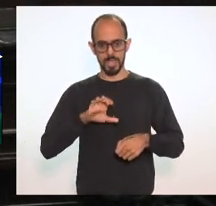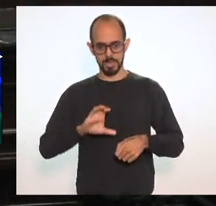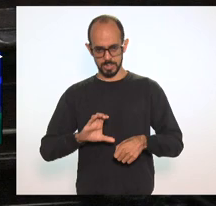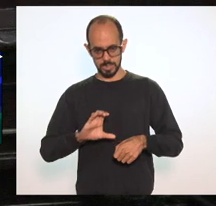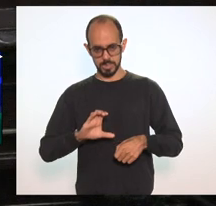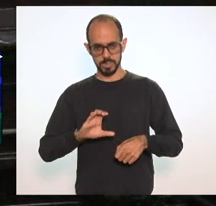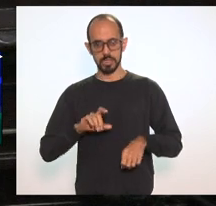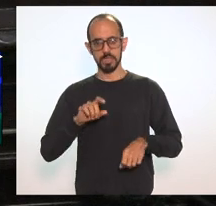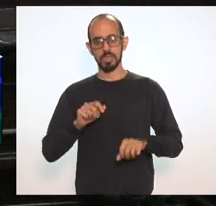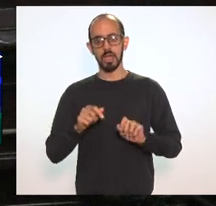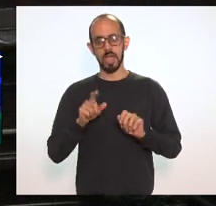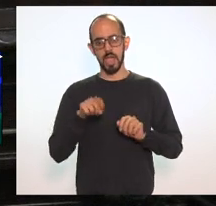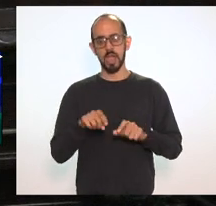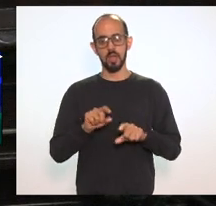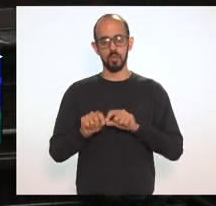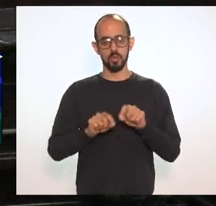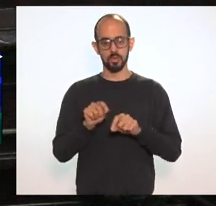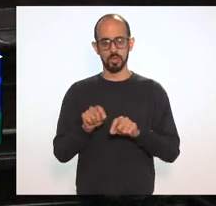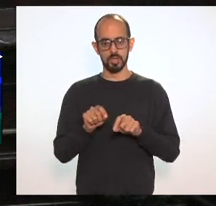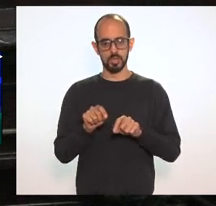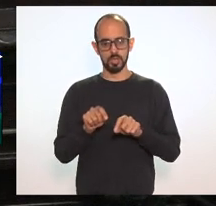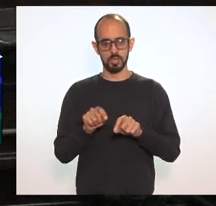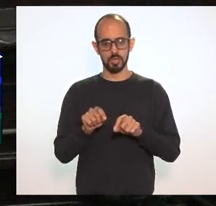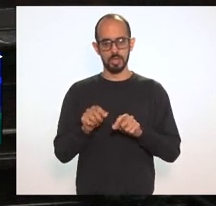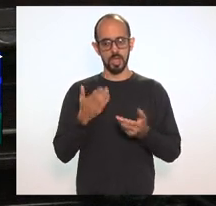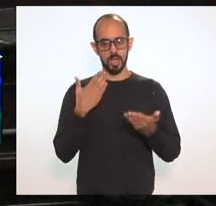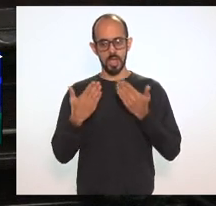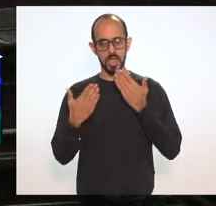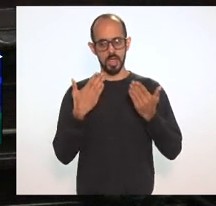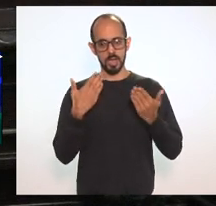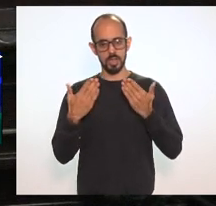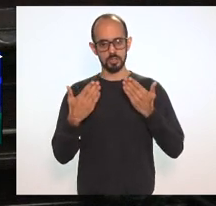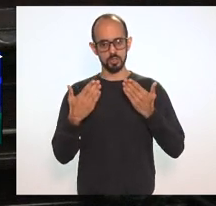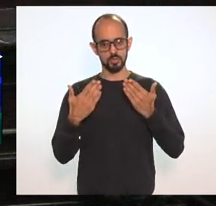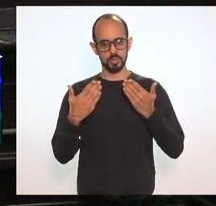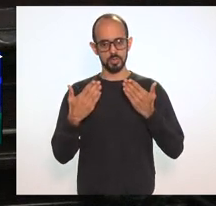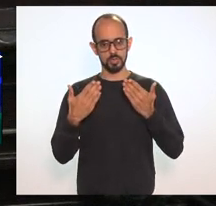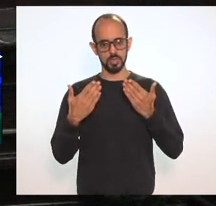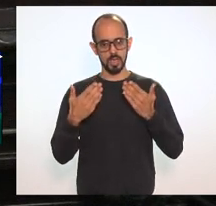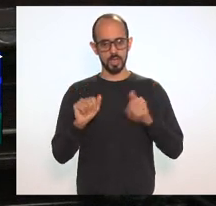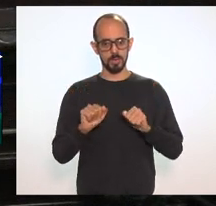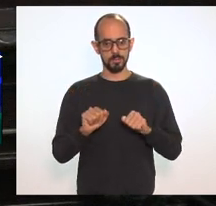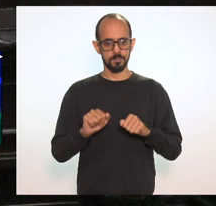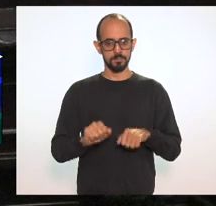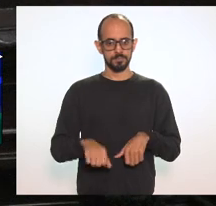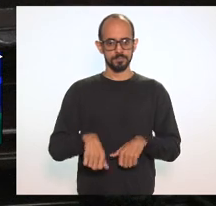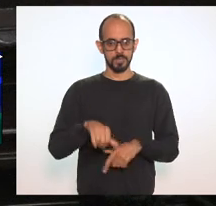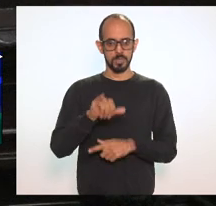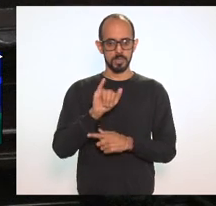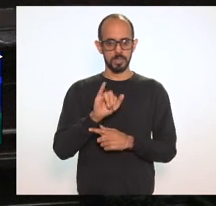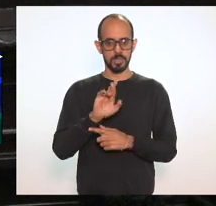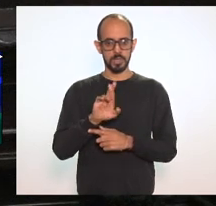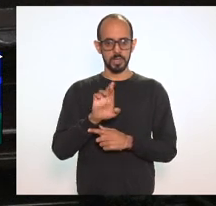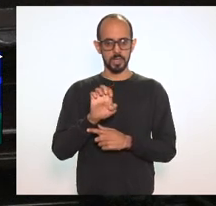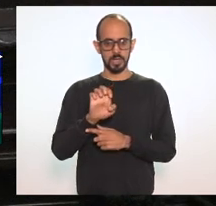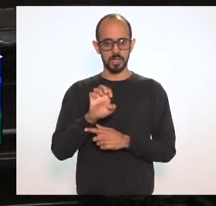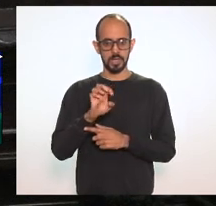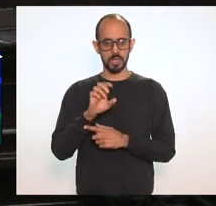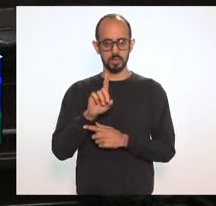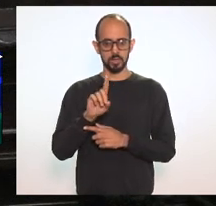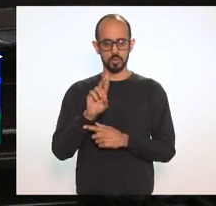precisa salvar vida então chegou a hora de relativizar um princípio da irredutibilidade de vencimentos